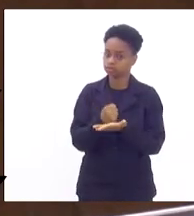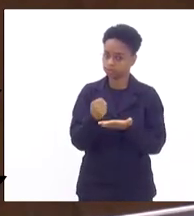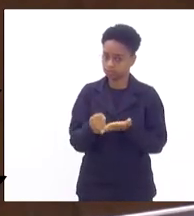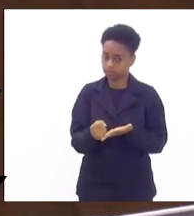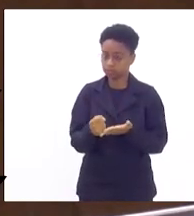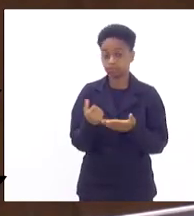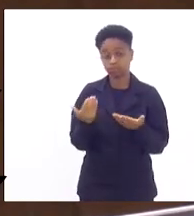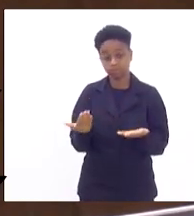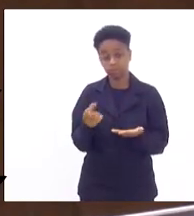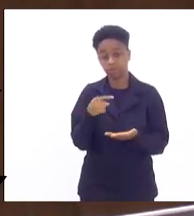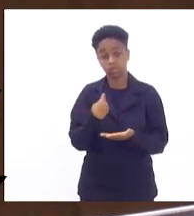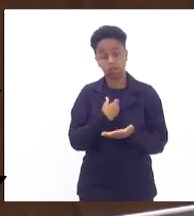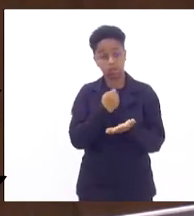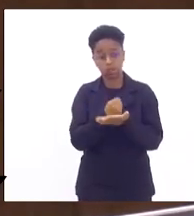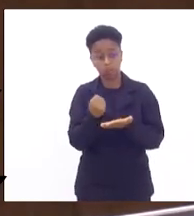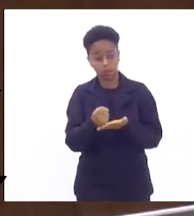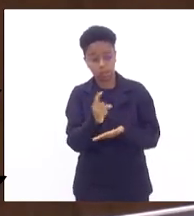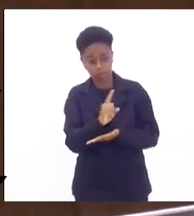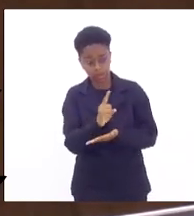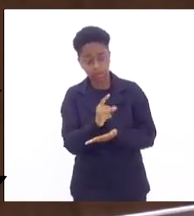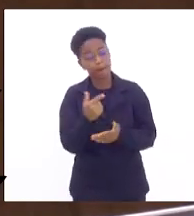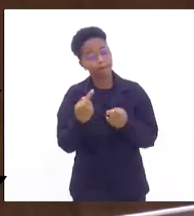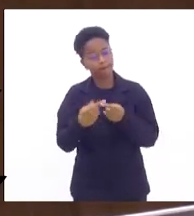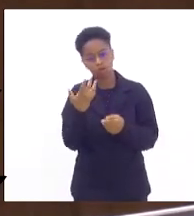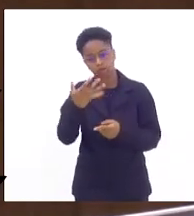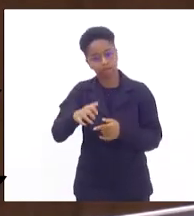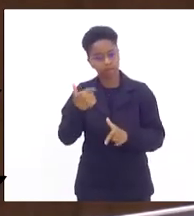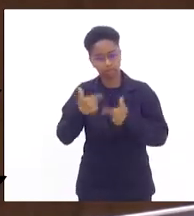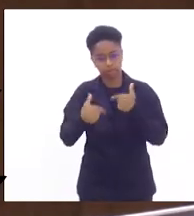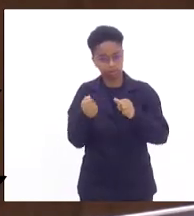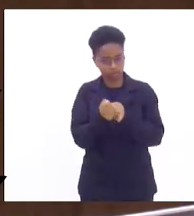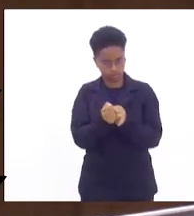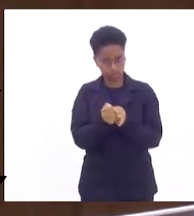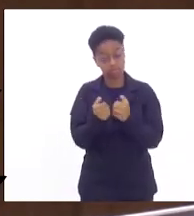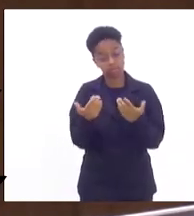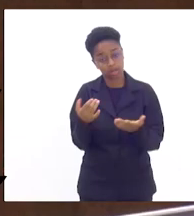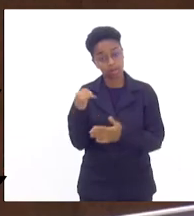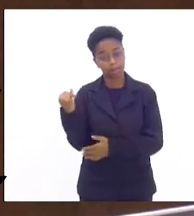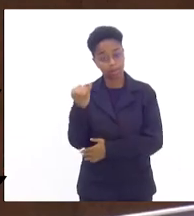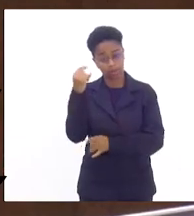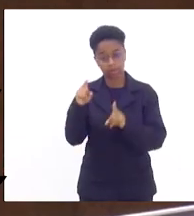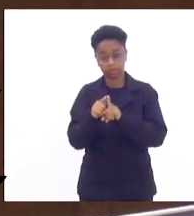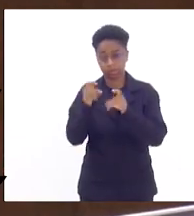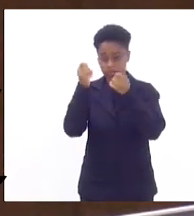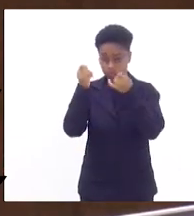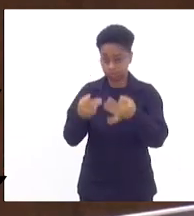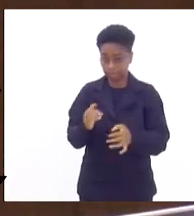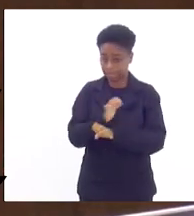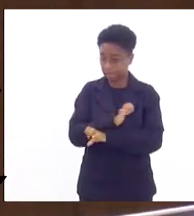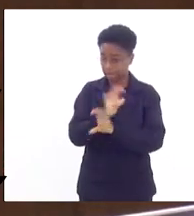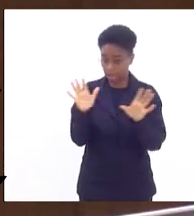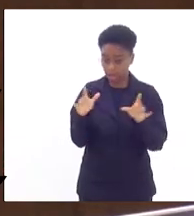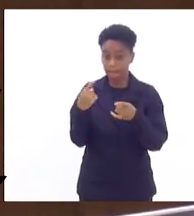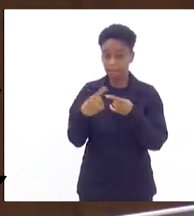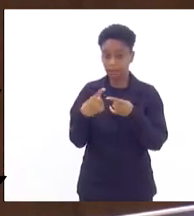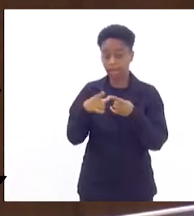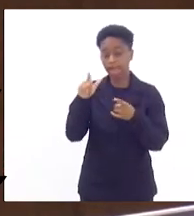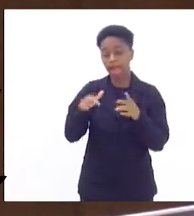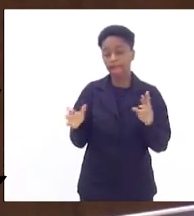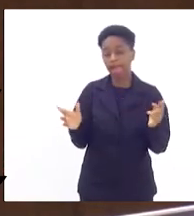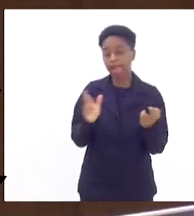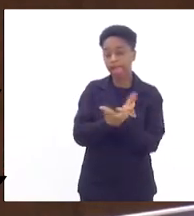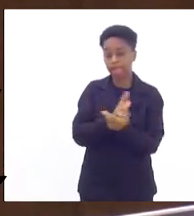não contratamos foi porque não quiseram vir trabalhar conosco. Então, é importante deixar isso claro, porque foi uma relação,